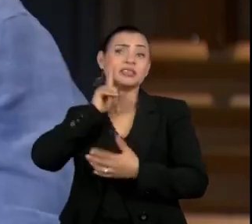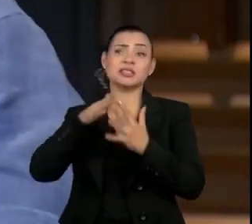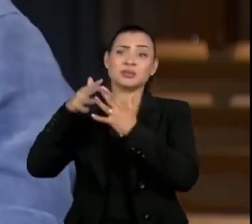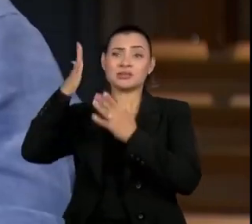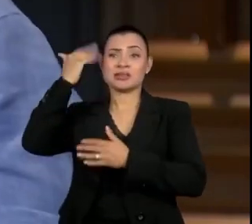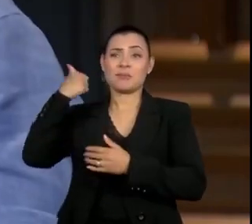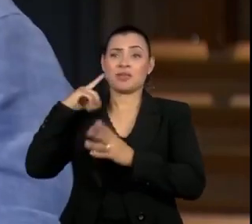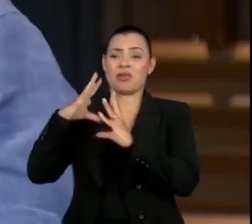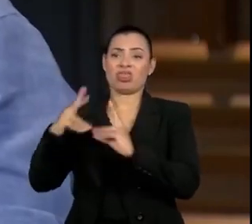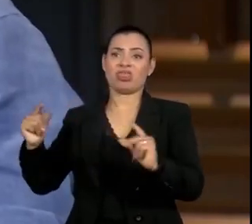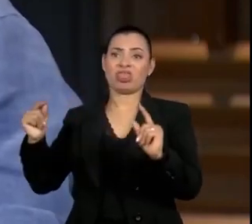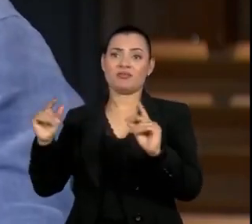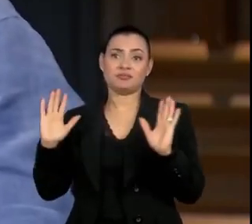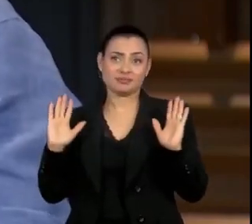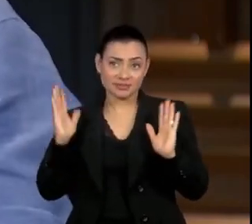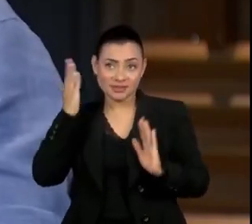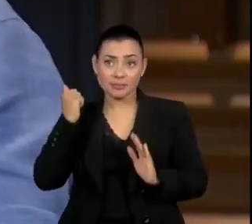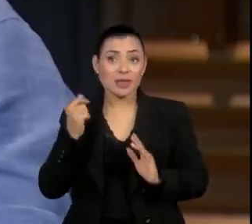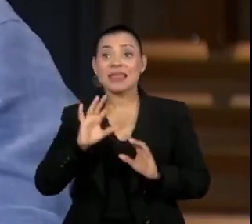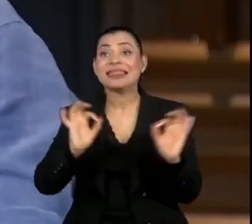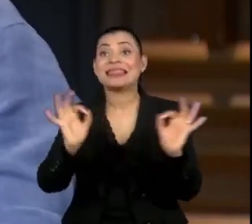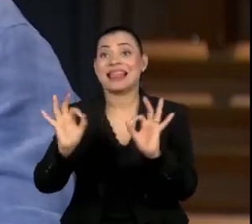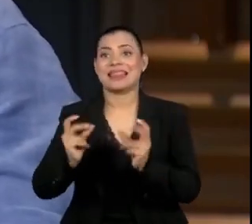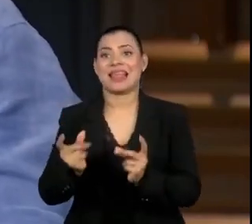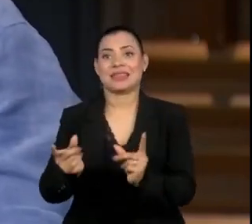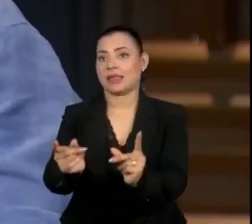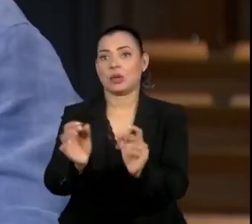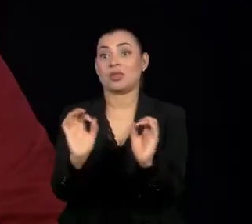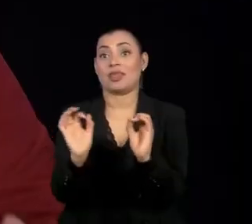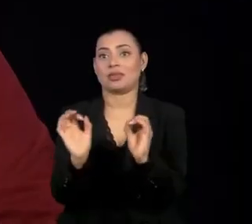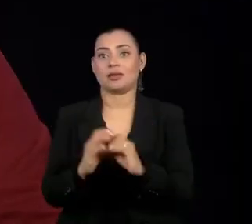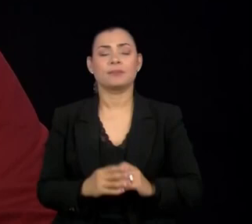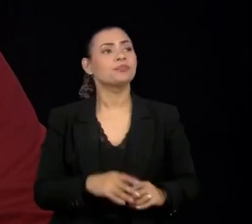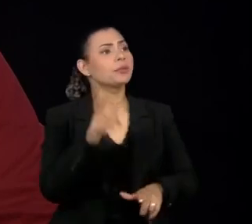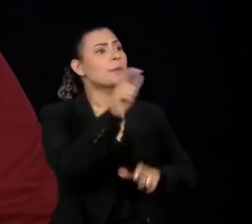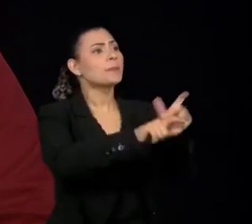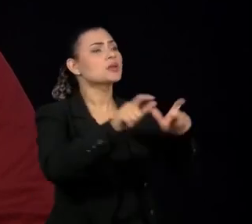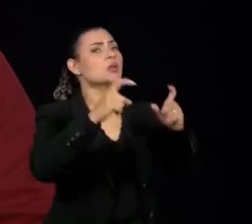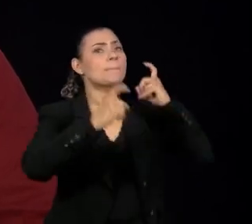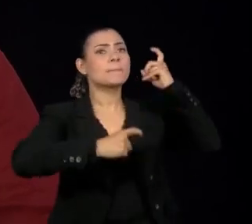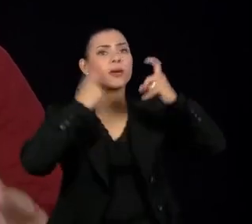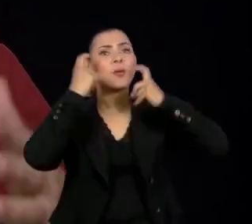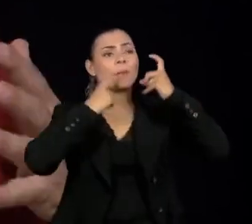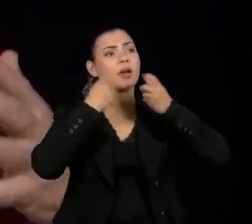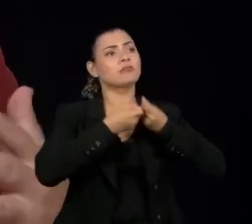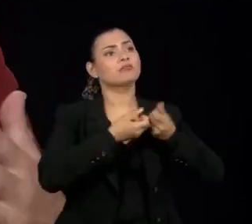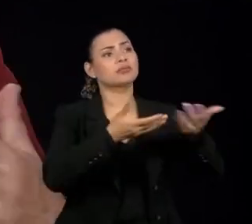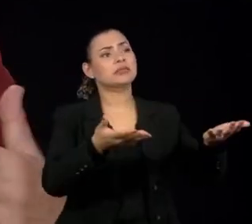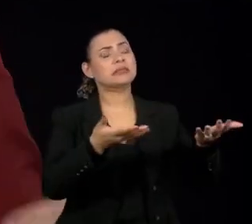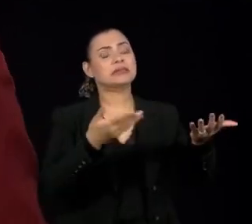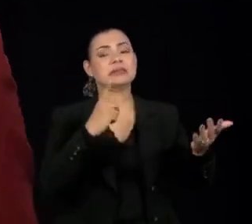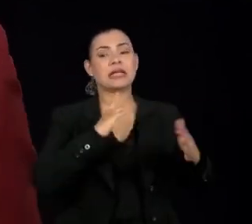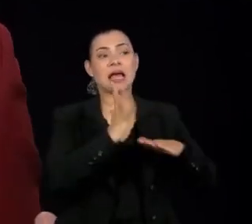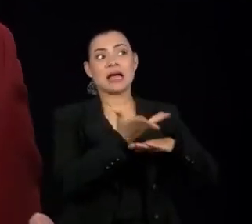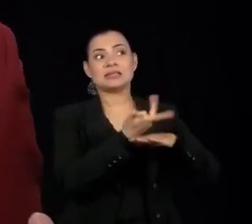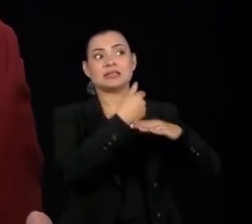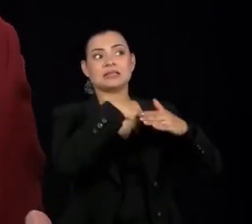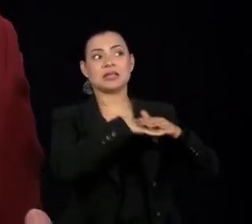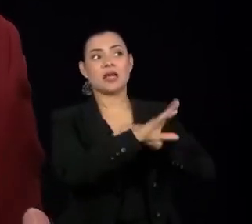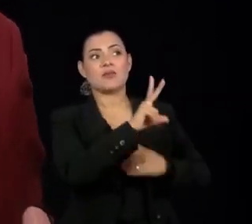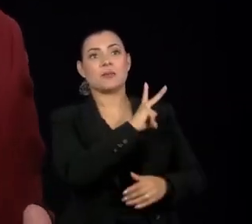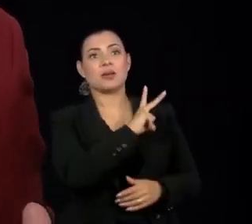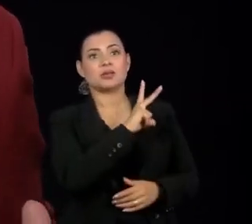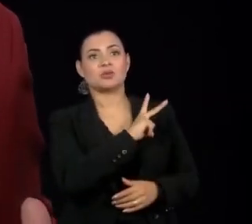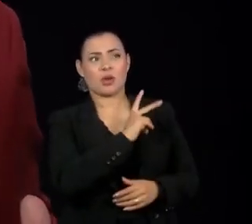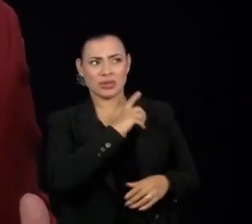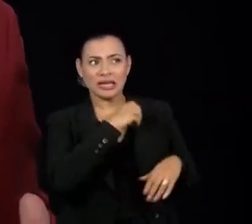materiais achando que aquilo era eterno. Nada é eterno. Né? E para quem está preocupado te ouvindo com o acervo pessoal, você